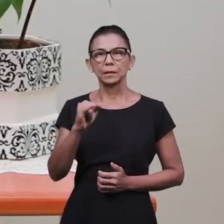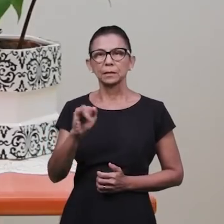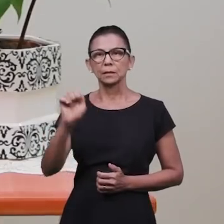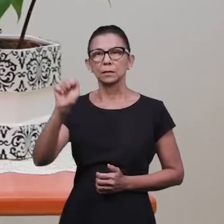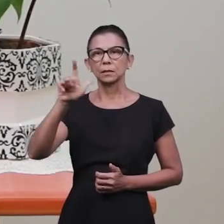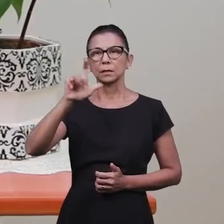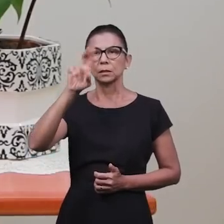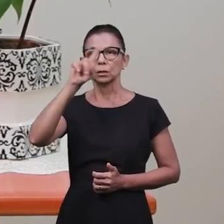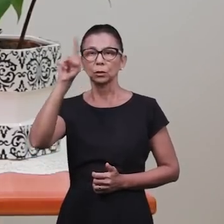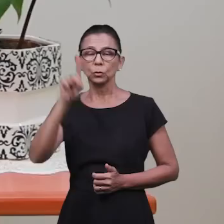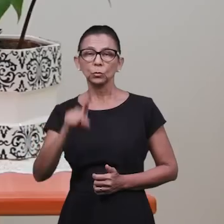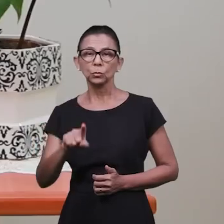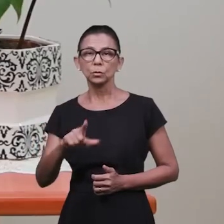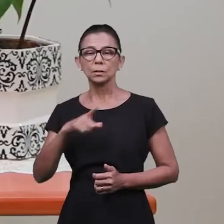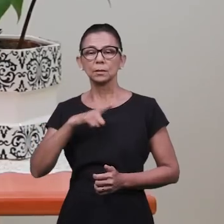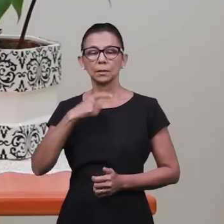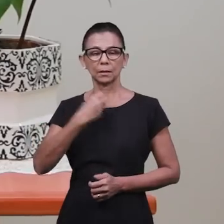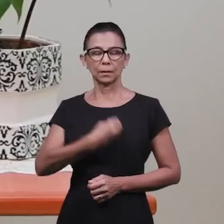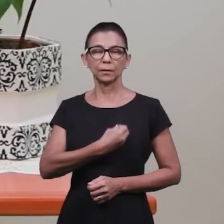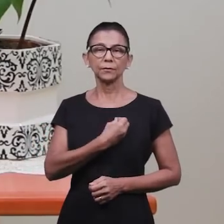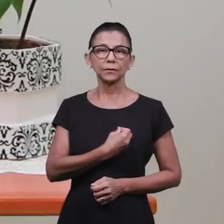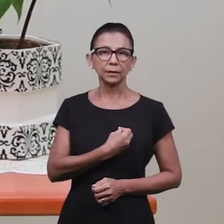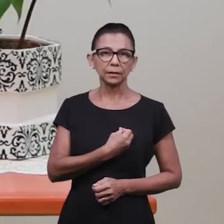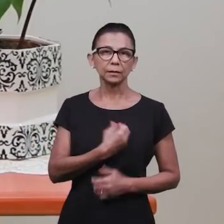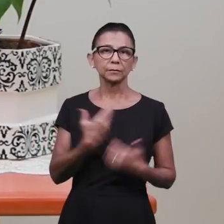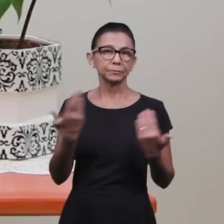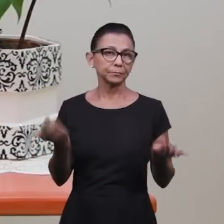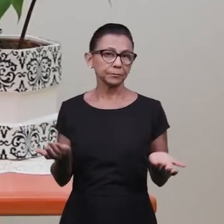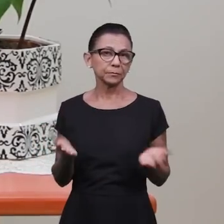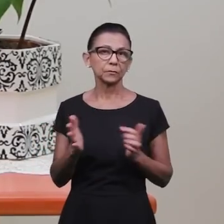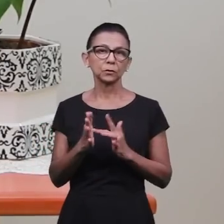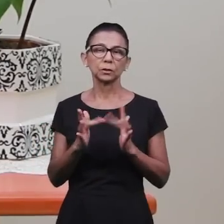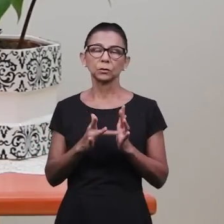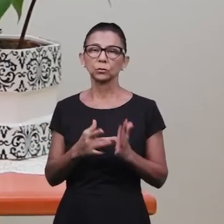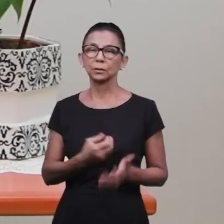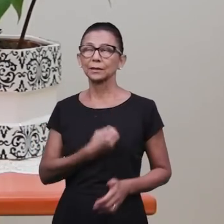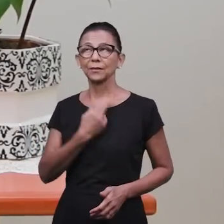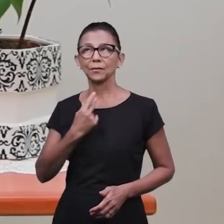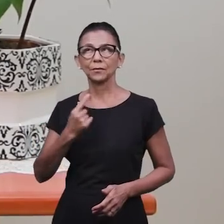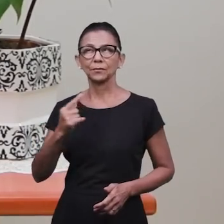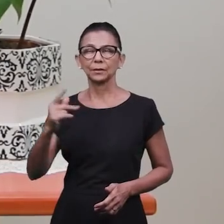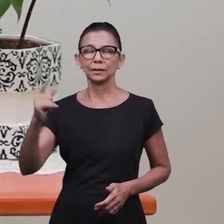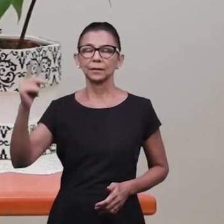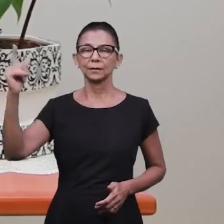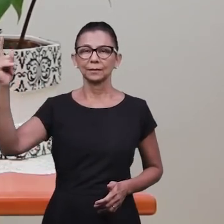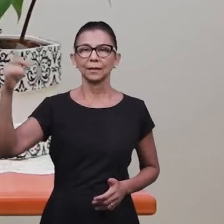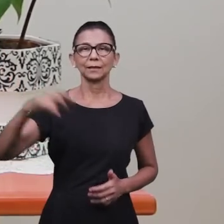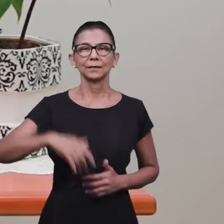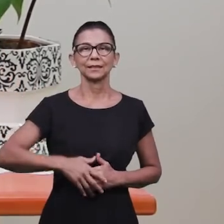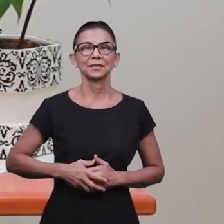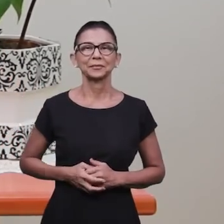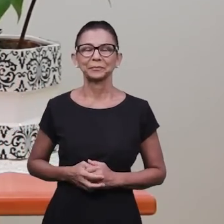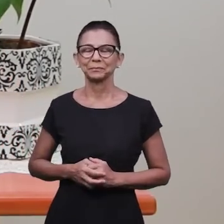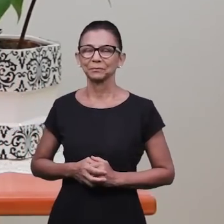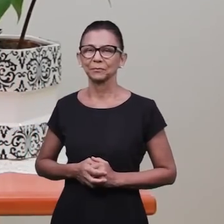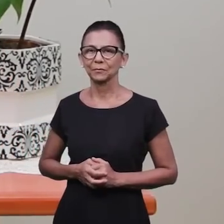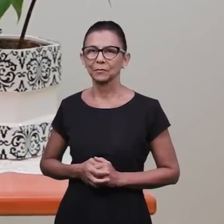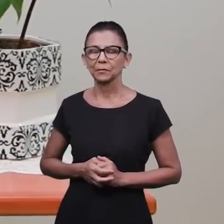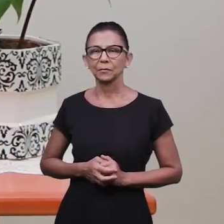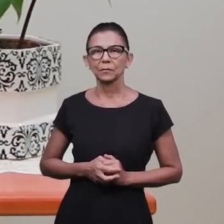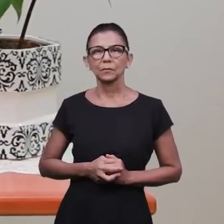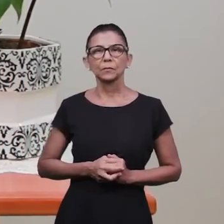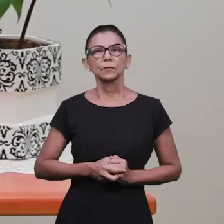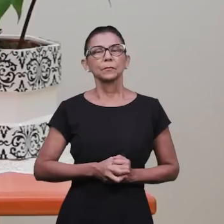vida. Jesus é a luz da vida eterna. Quando Jesus, a luz da vida